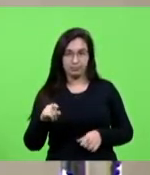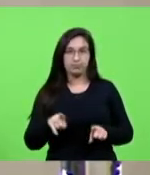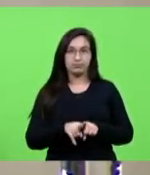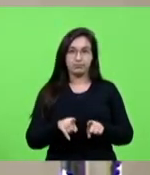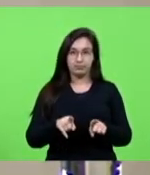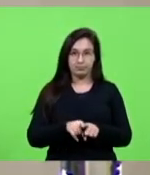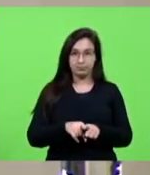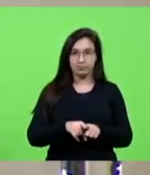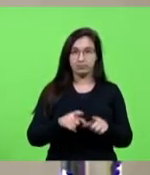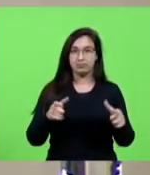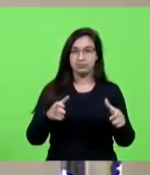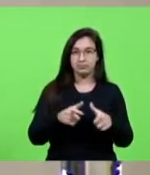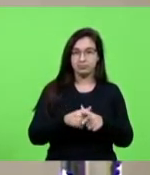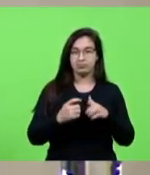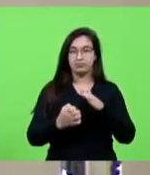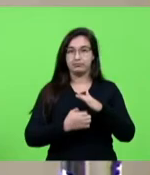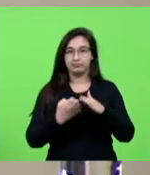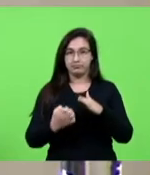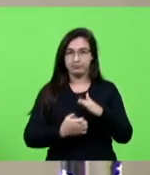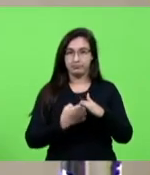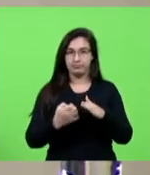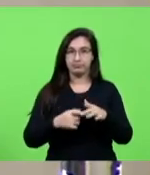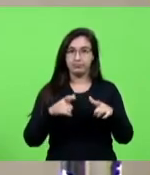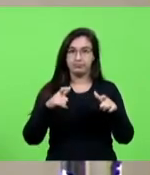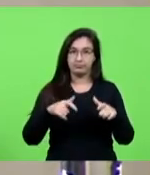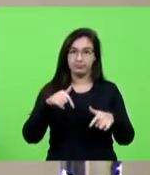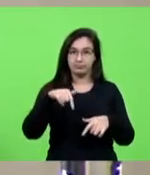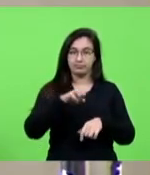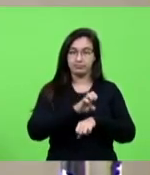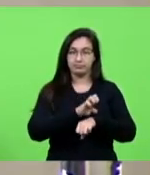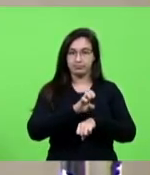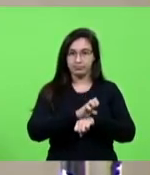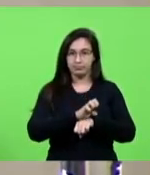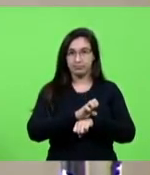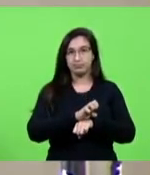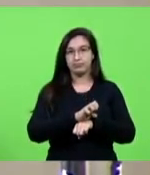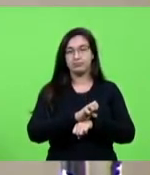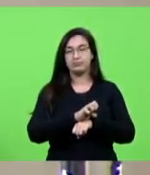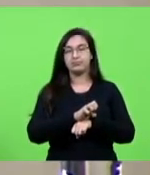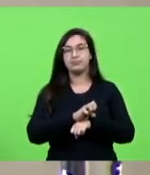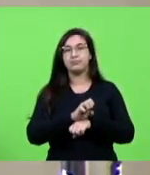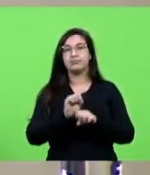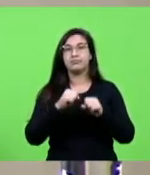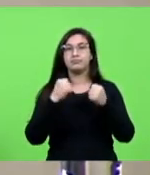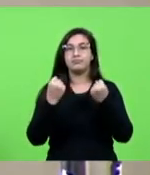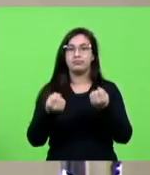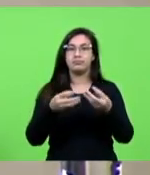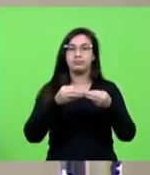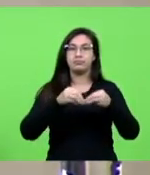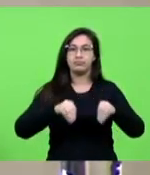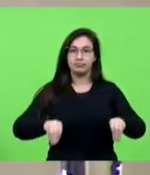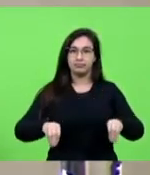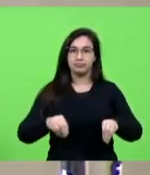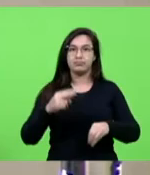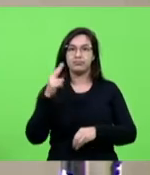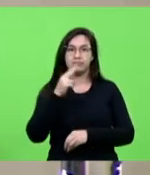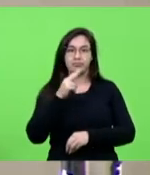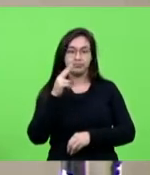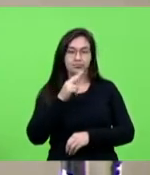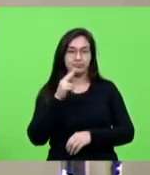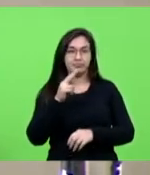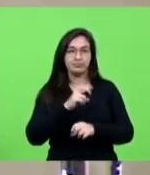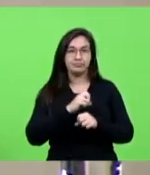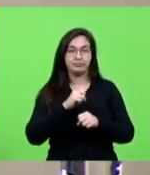e pequenos empreendedores com sede no Estado, para enfrentamento dos prejuízos econômicos e sociais advindos da emergência de saúde pública